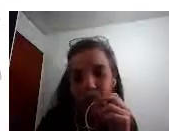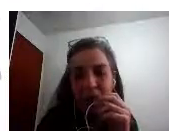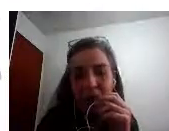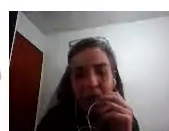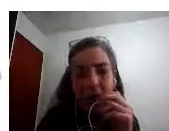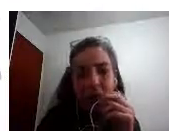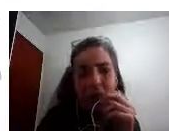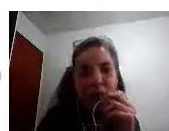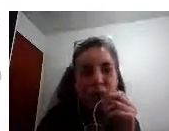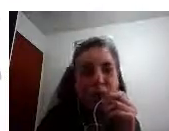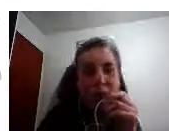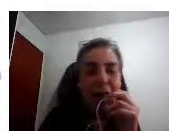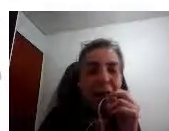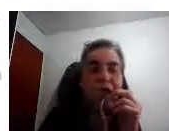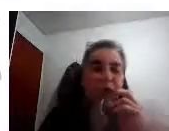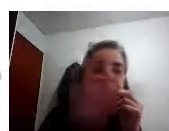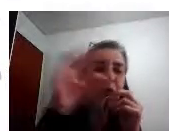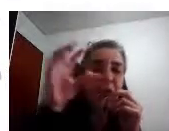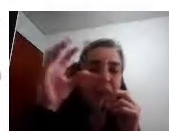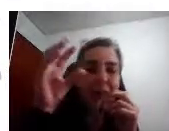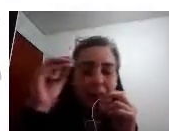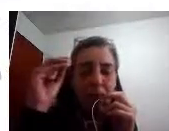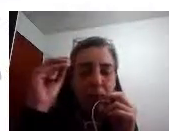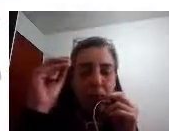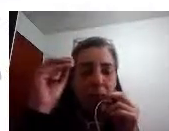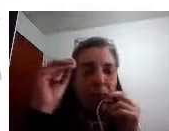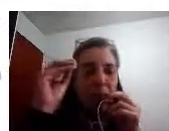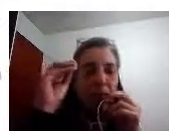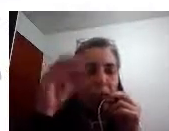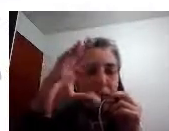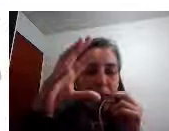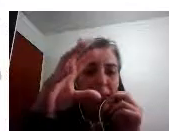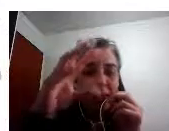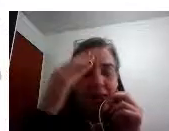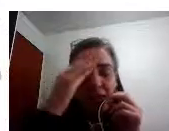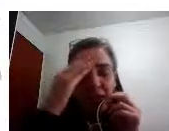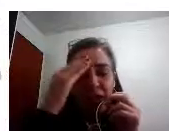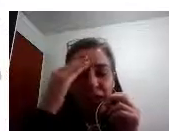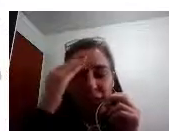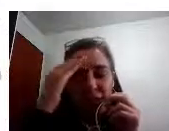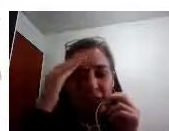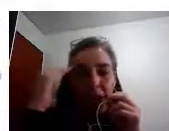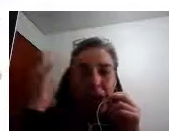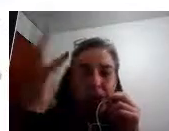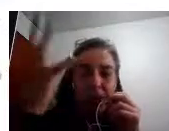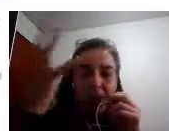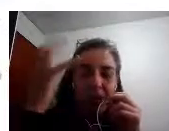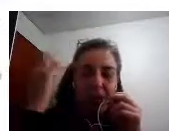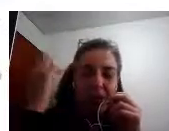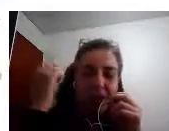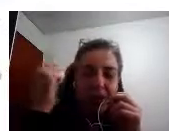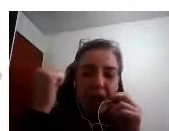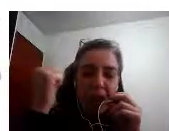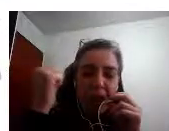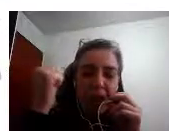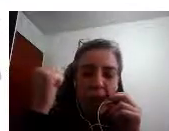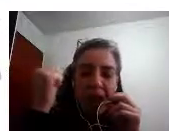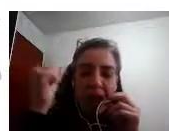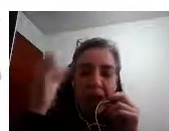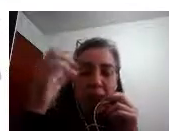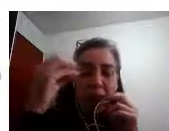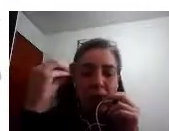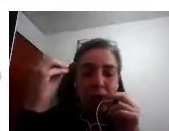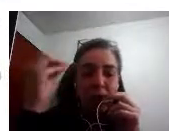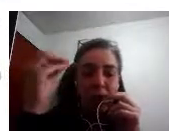Renascença. Então, a nossa atividade, eu elaborei aqui algumas das principais características para a gente trazer o nosso cérebro de